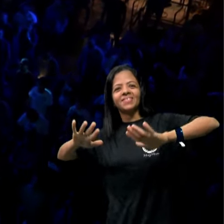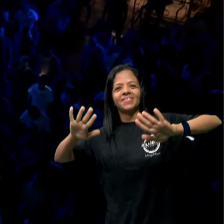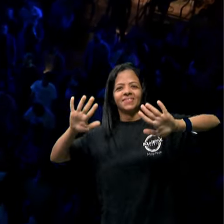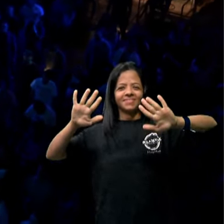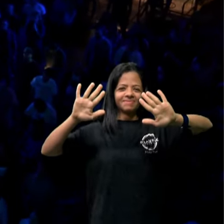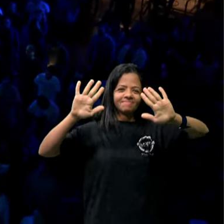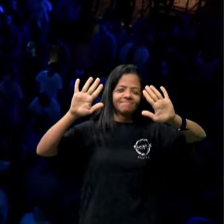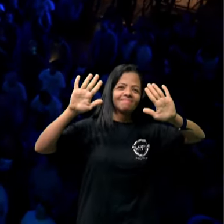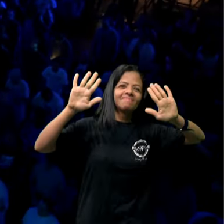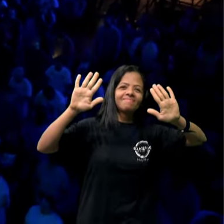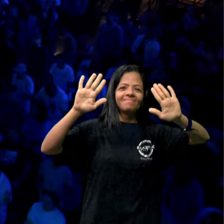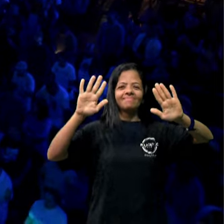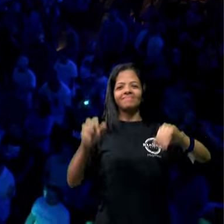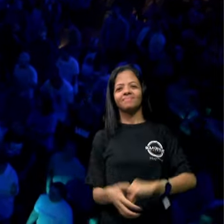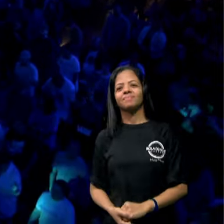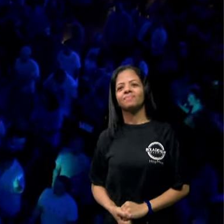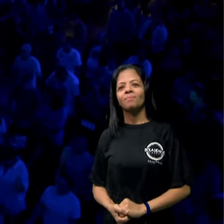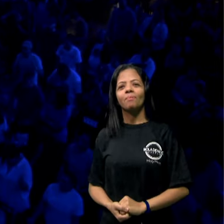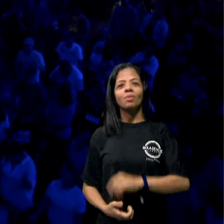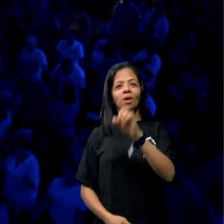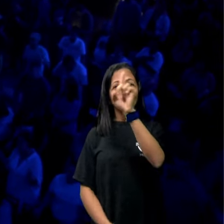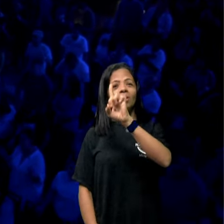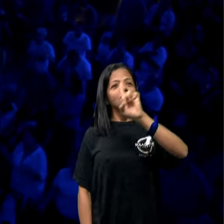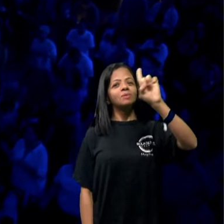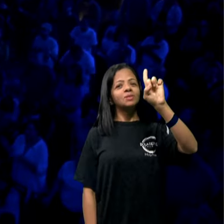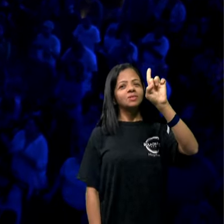O Senhor, Ele quer escutar a adoração da noiva